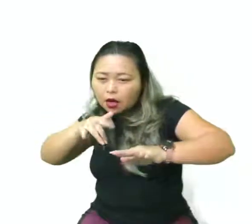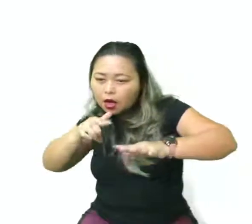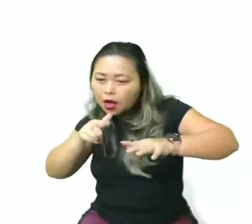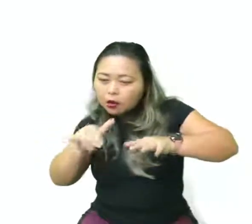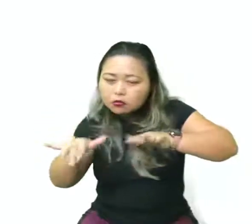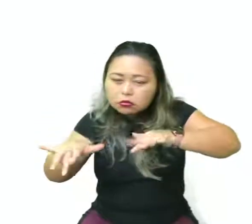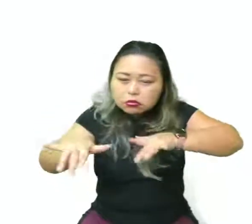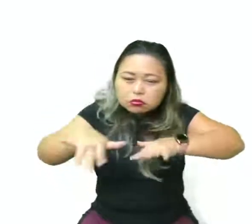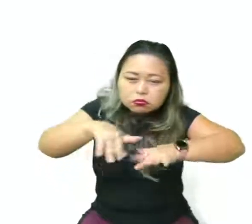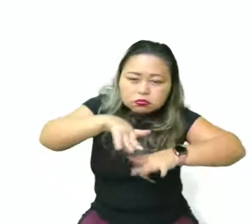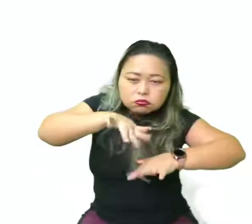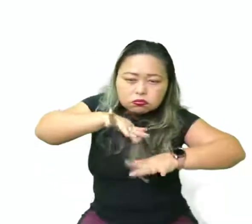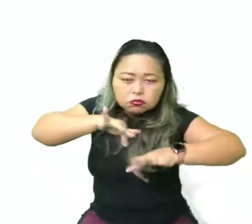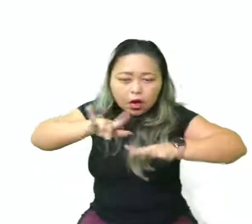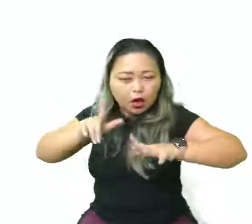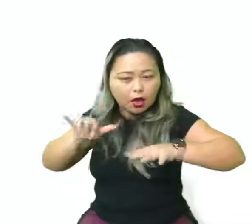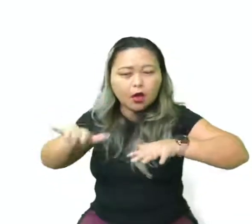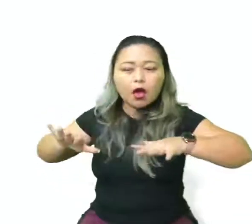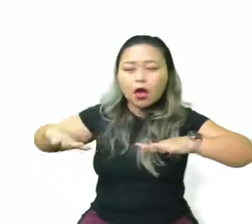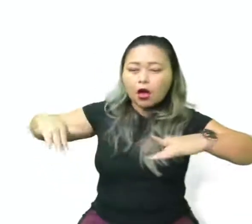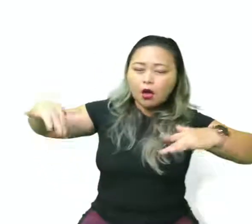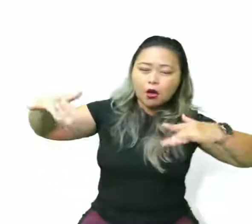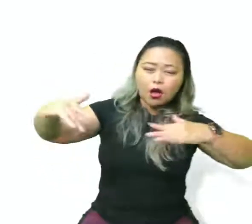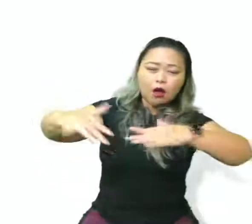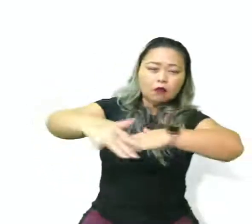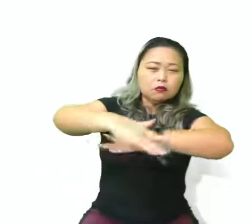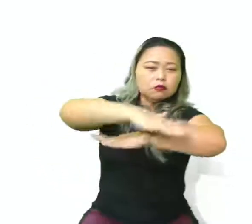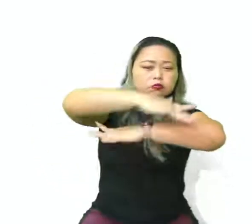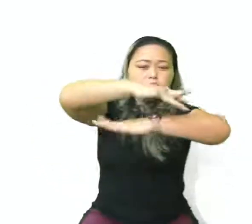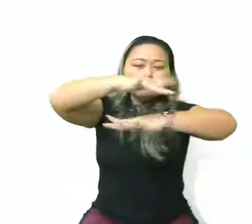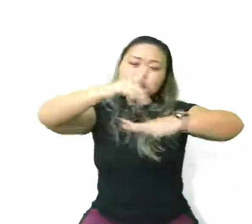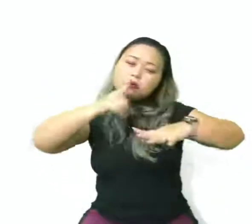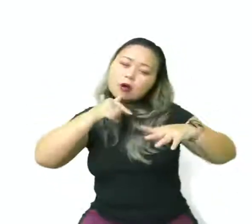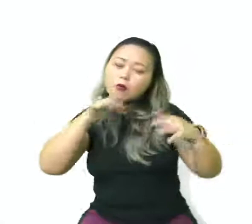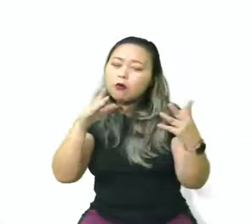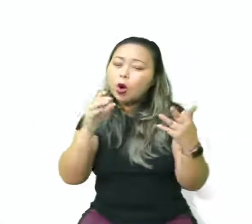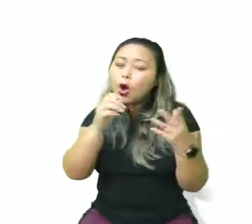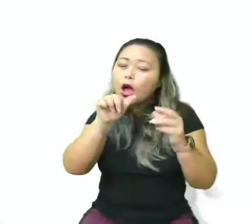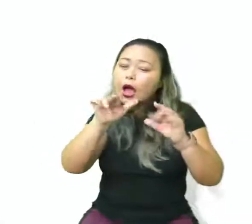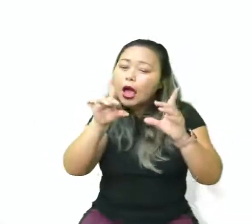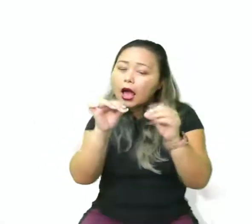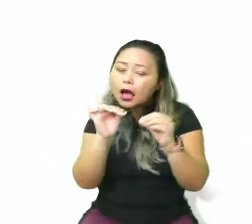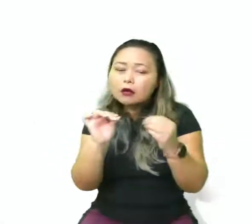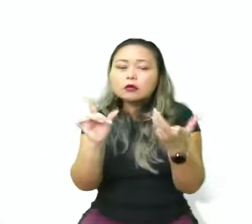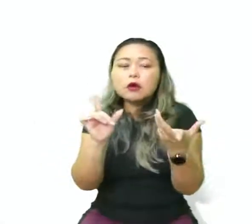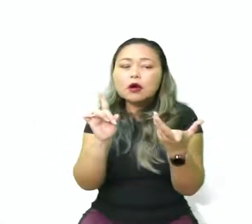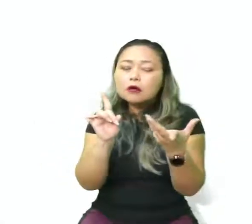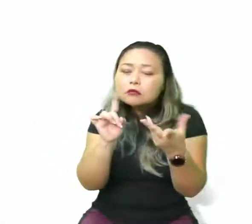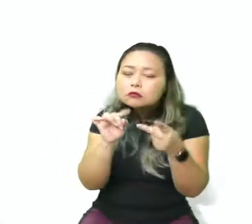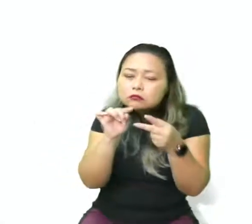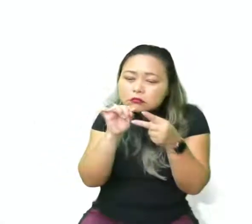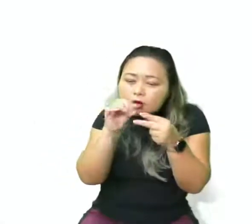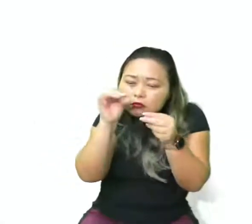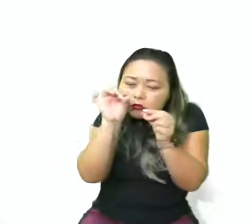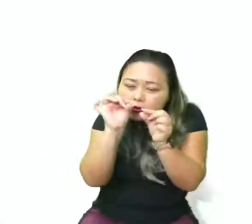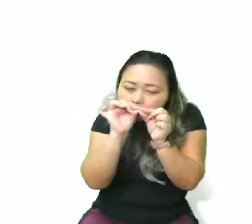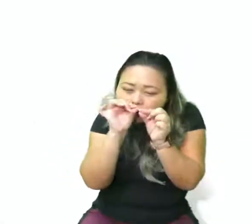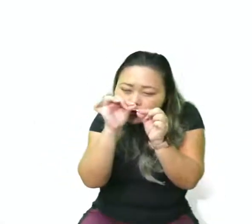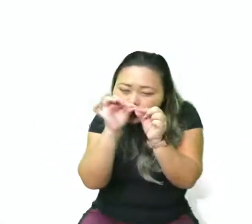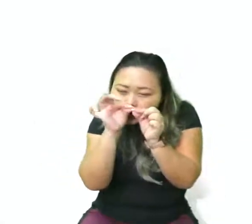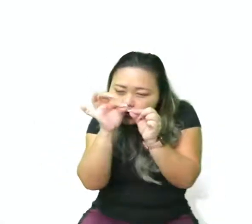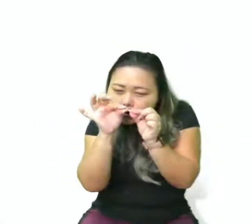água, que acredita que era como se fosse um caldo nutritivo, né? E aí essas partículas começaram a